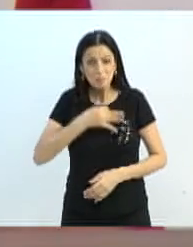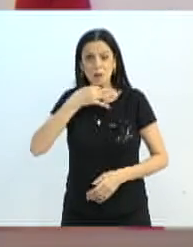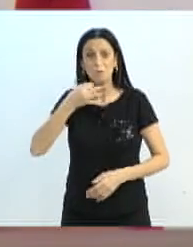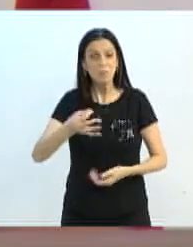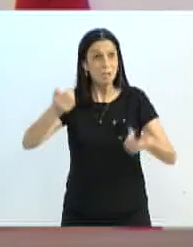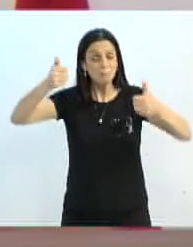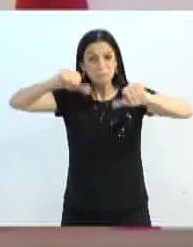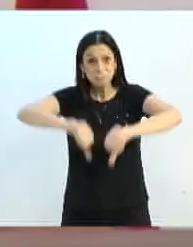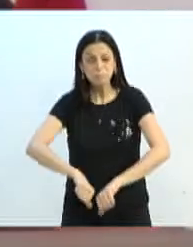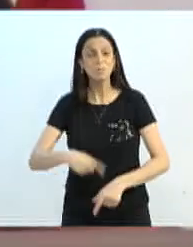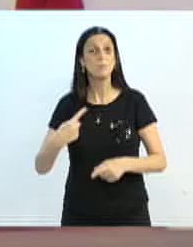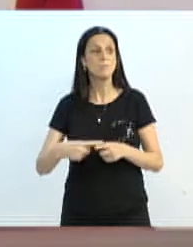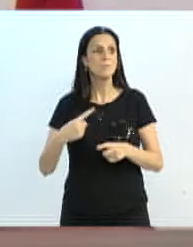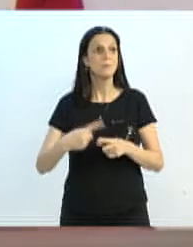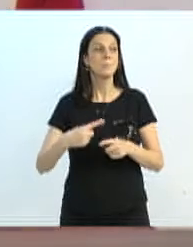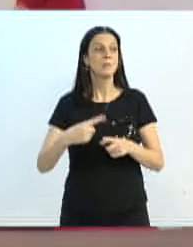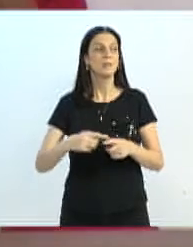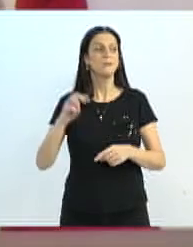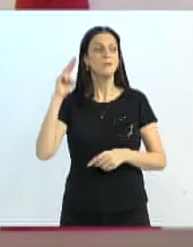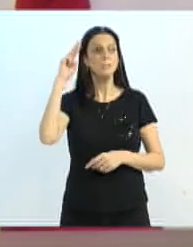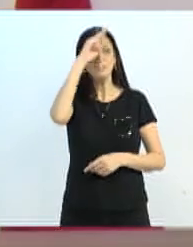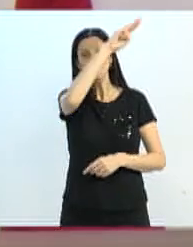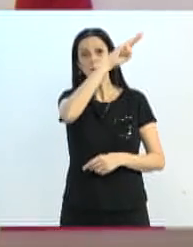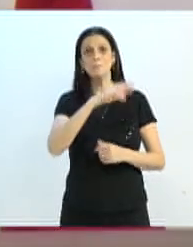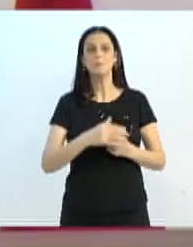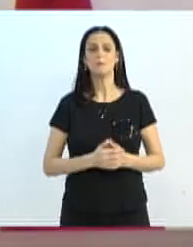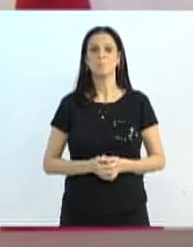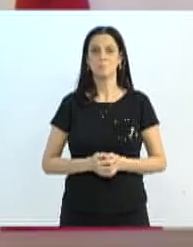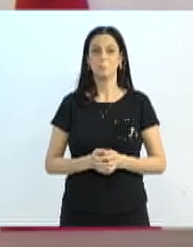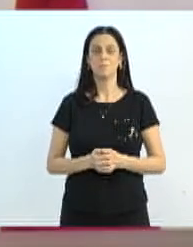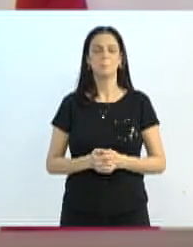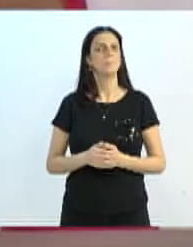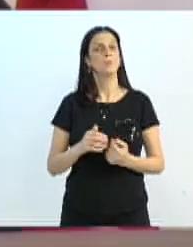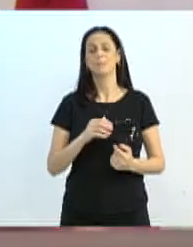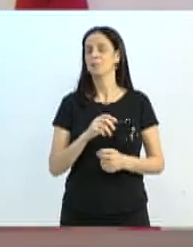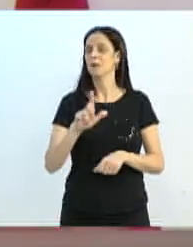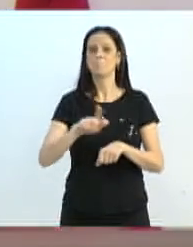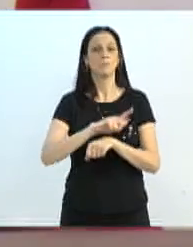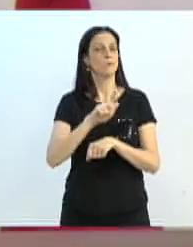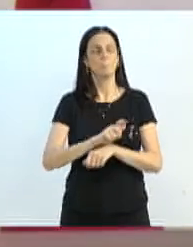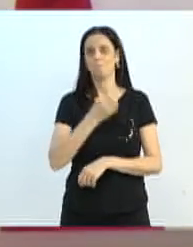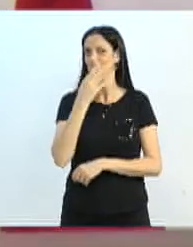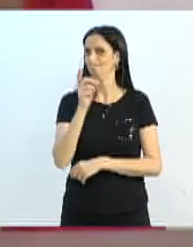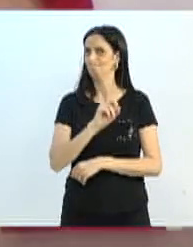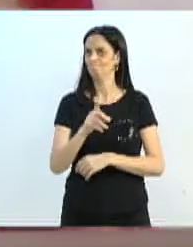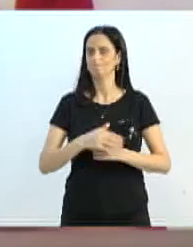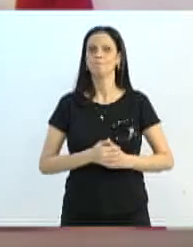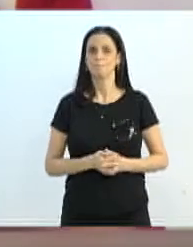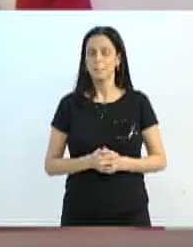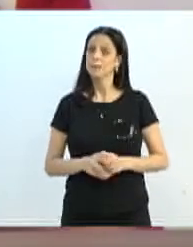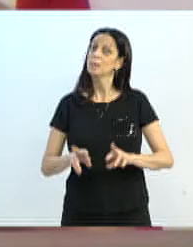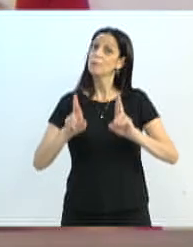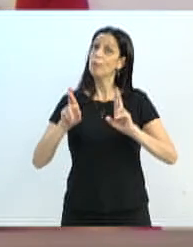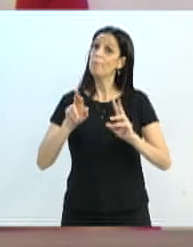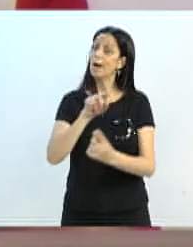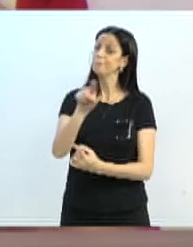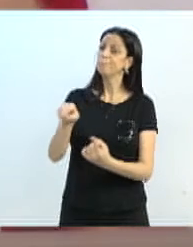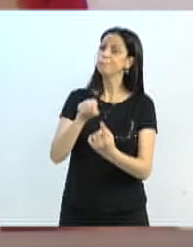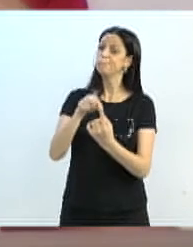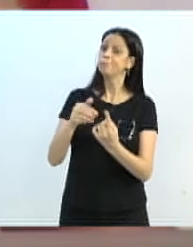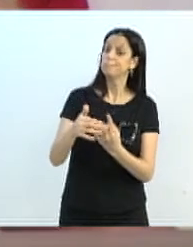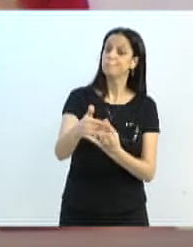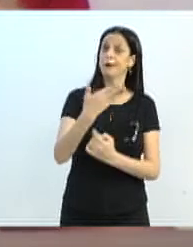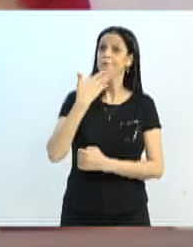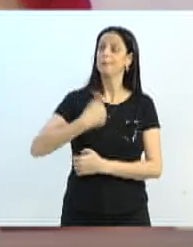incompetente, se caminhe agora para, quem sabe, um pouquinho de rumo, um pouquinho, né, do trem, um